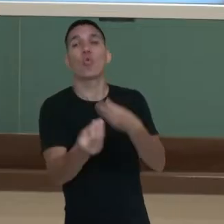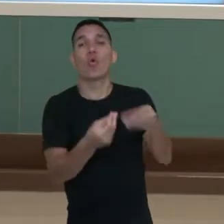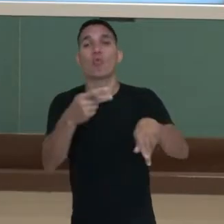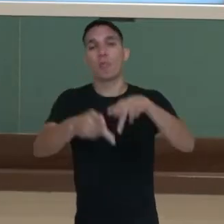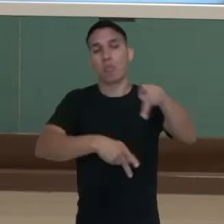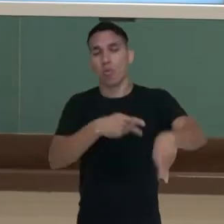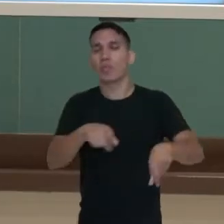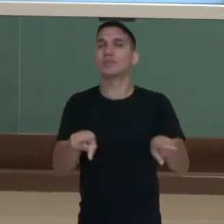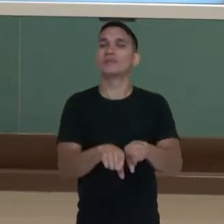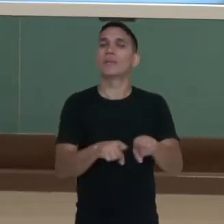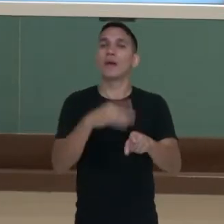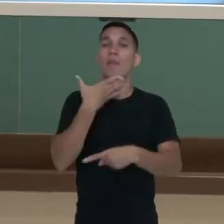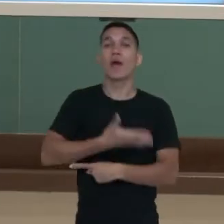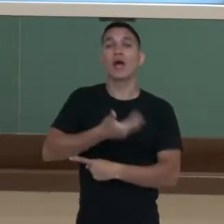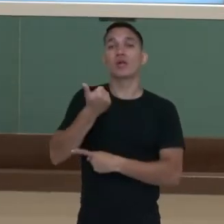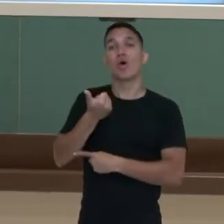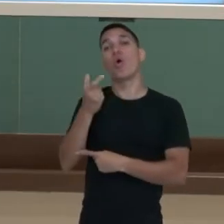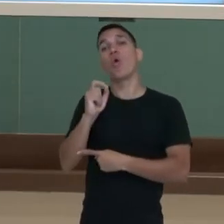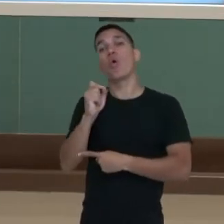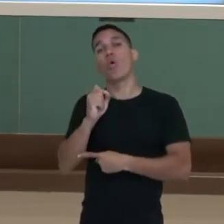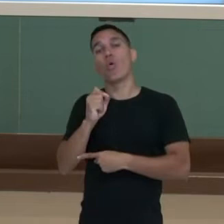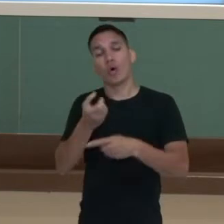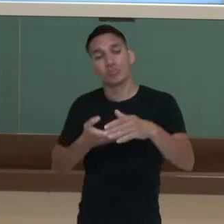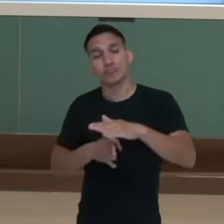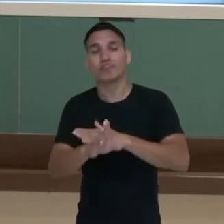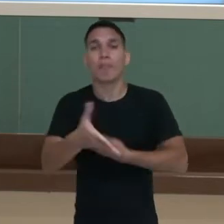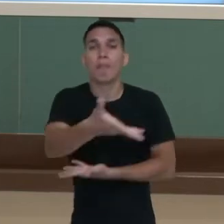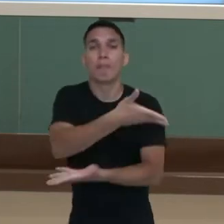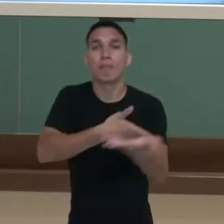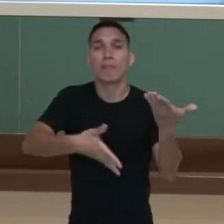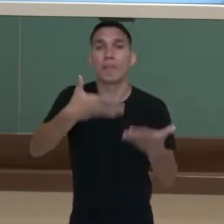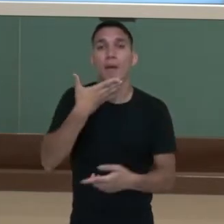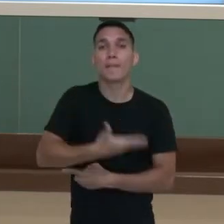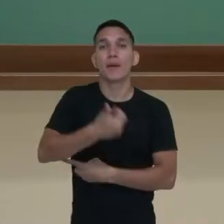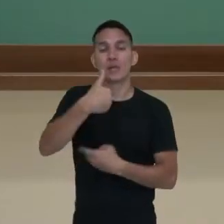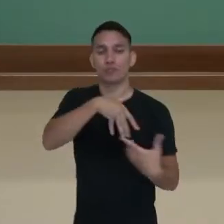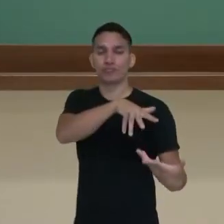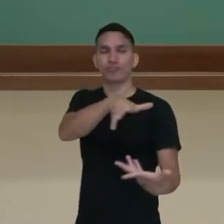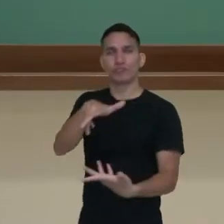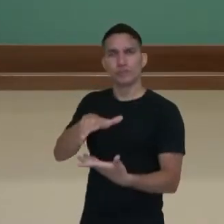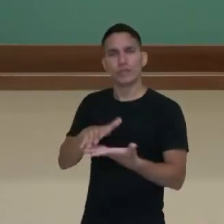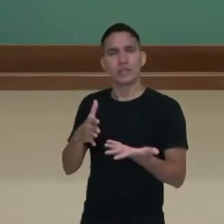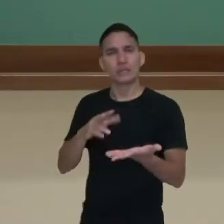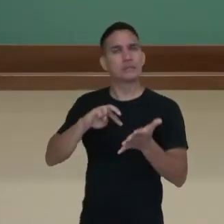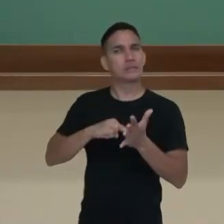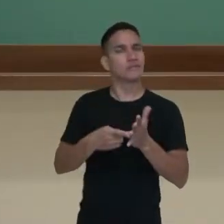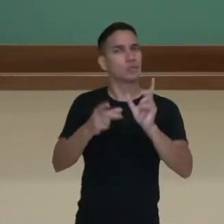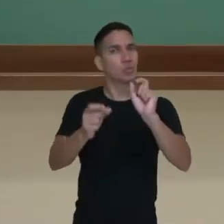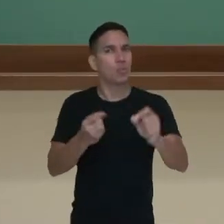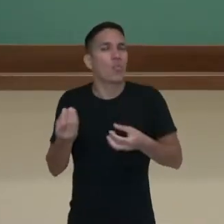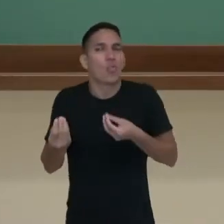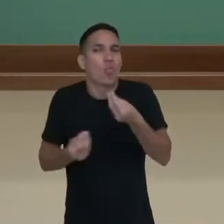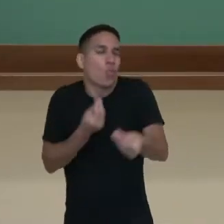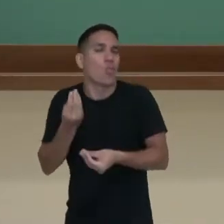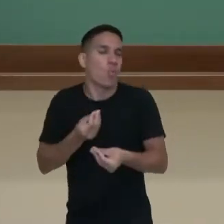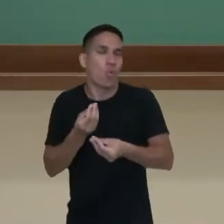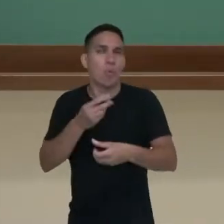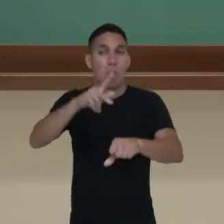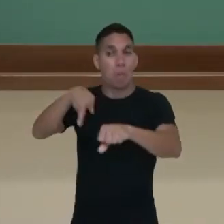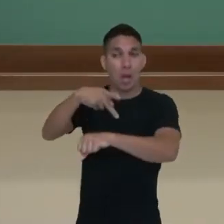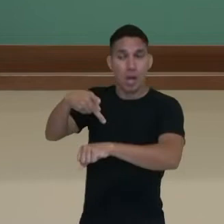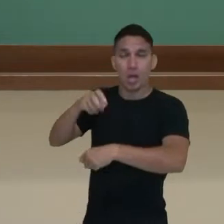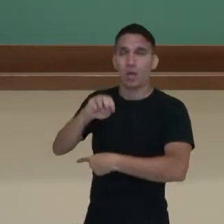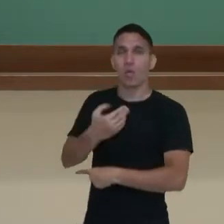melhor inserção no plano internacional, ou seja, como que um país, um Estado,